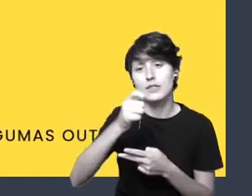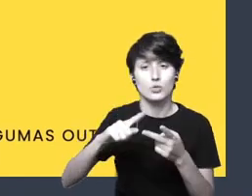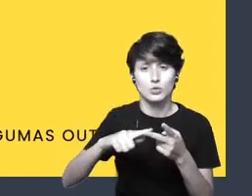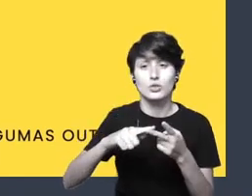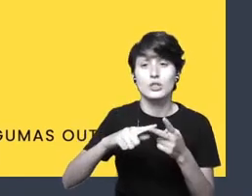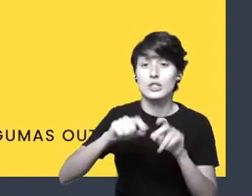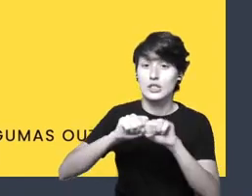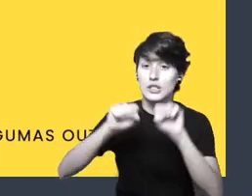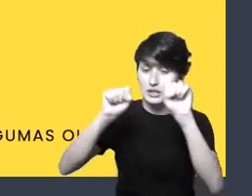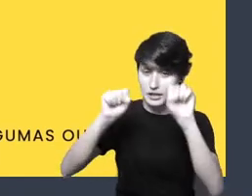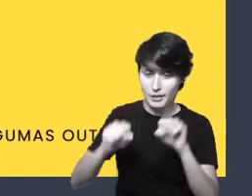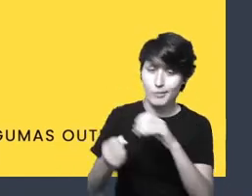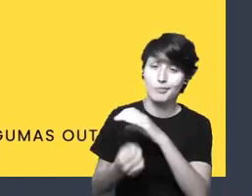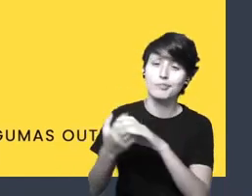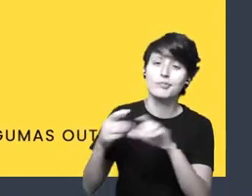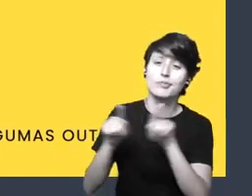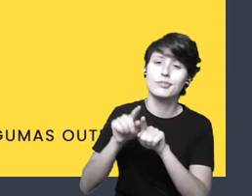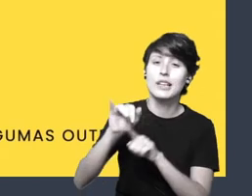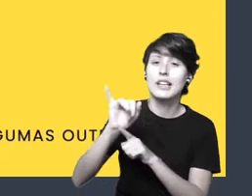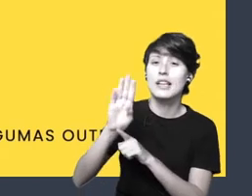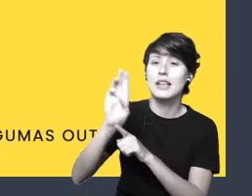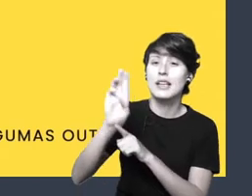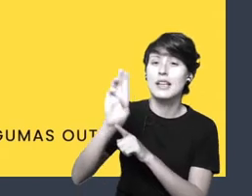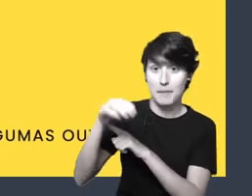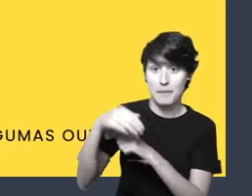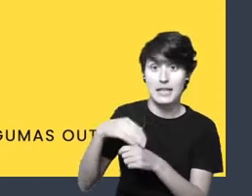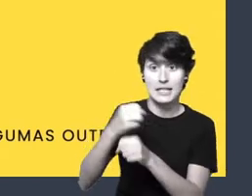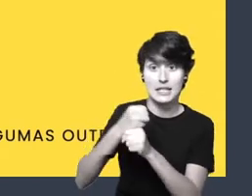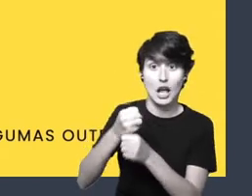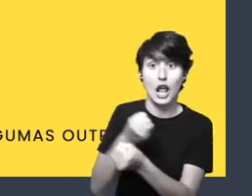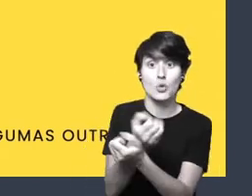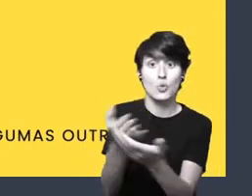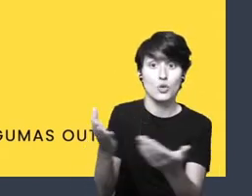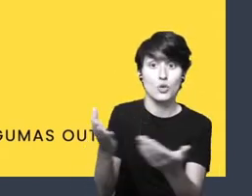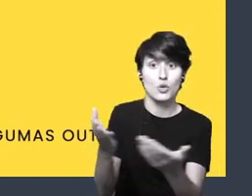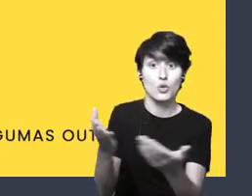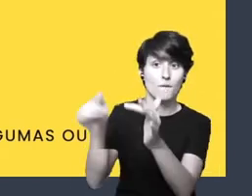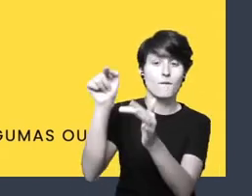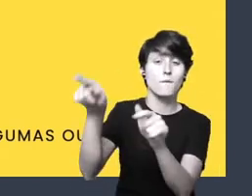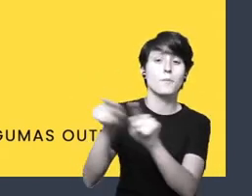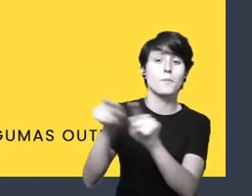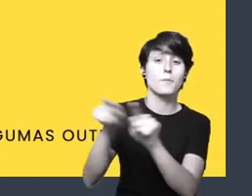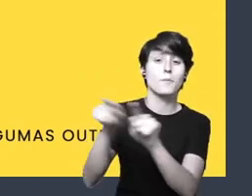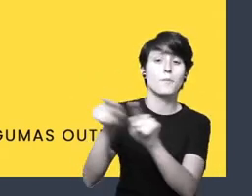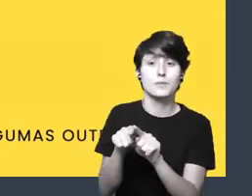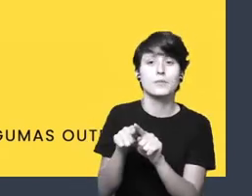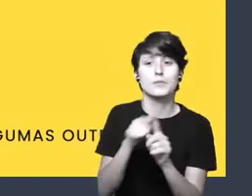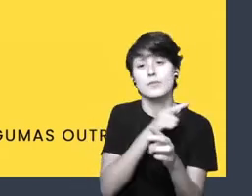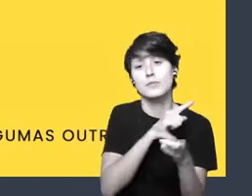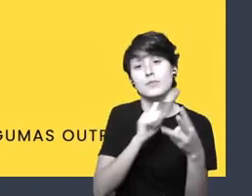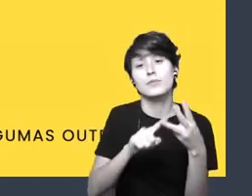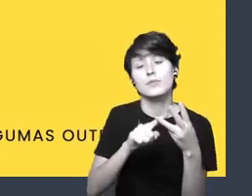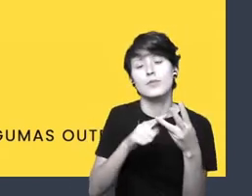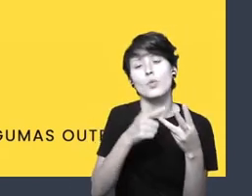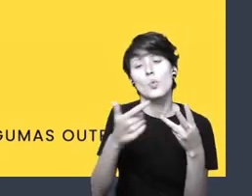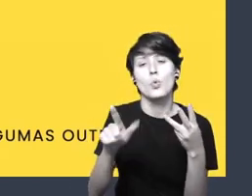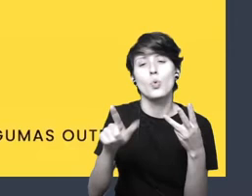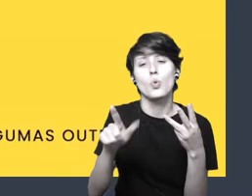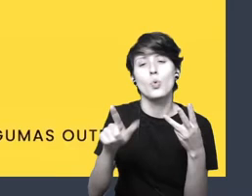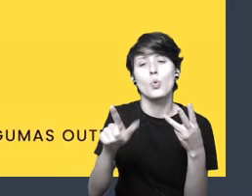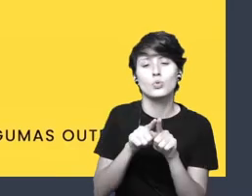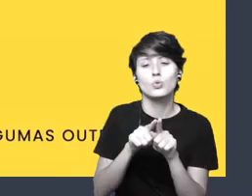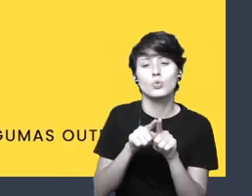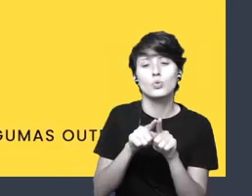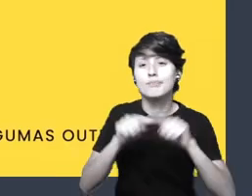360, que foi criada pela IBM e esse ano foi doada para a Fundação Linux, para a Linux Foundation. Você tem também uma outra